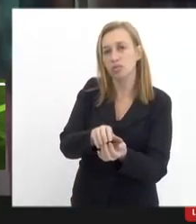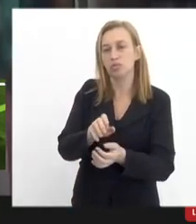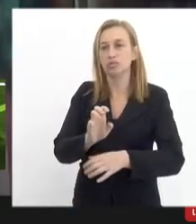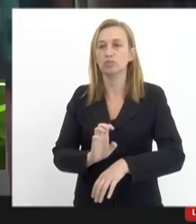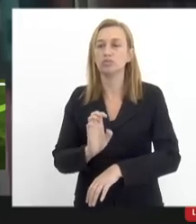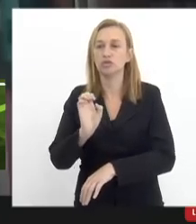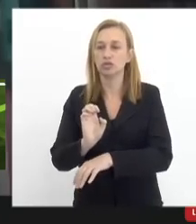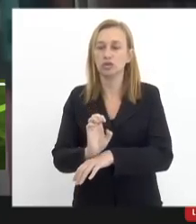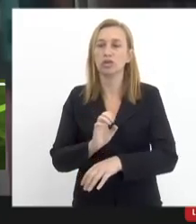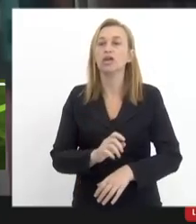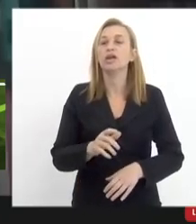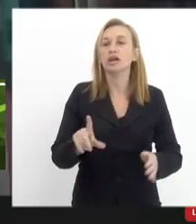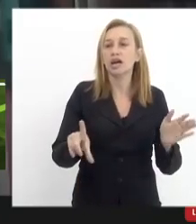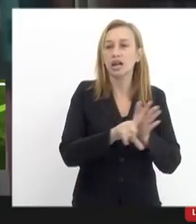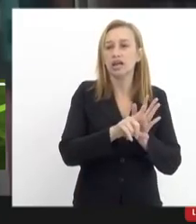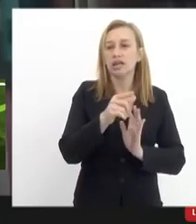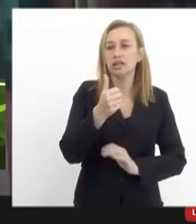a lei